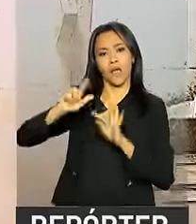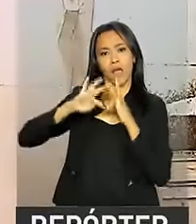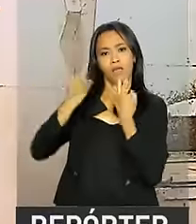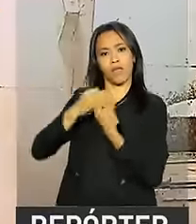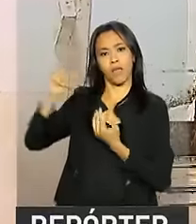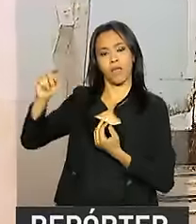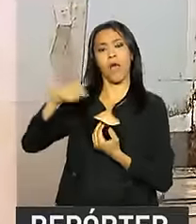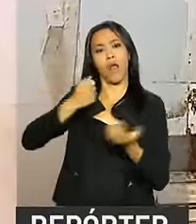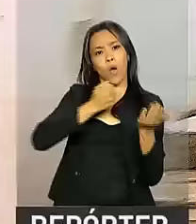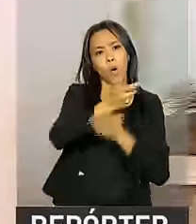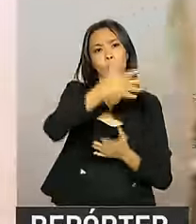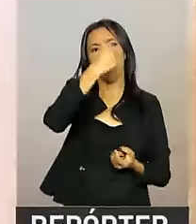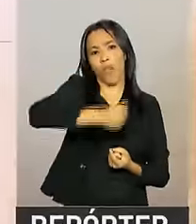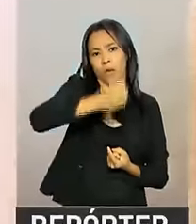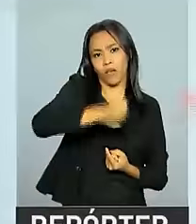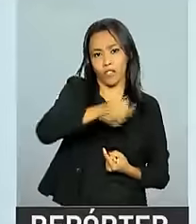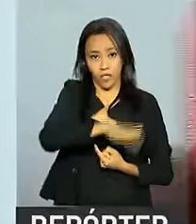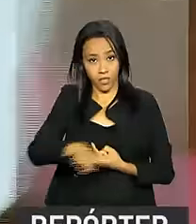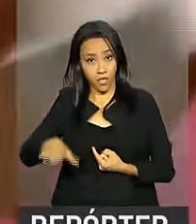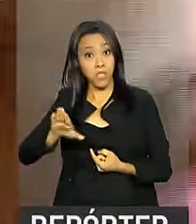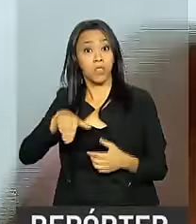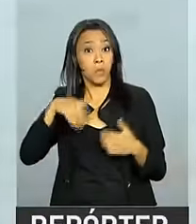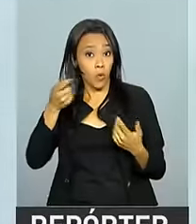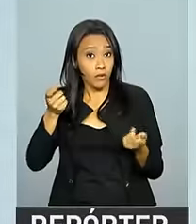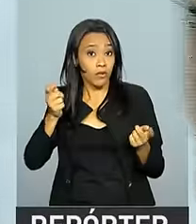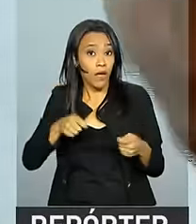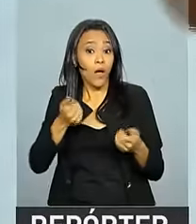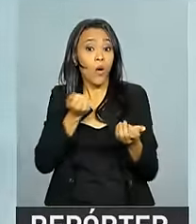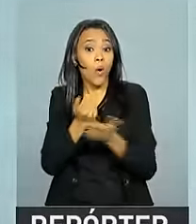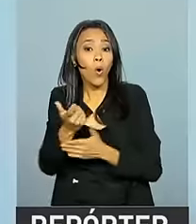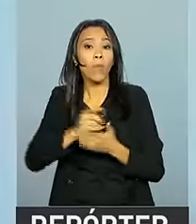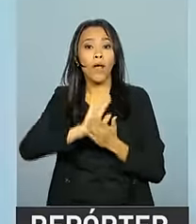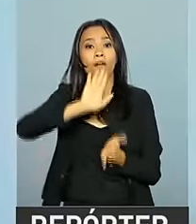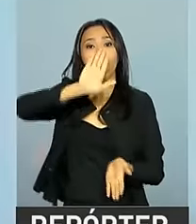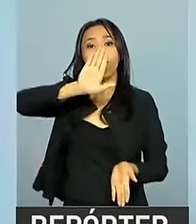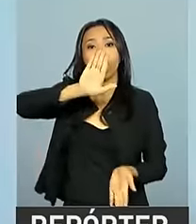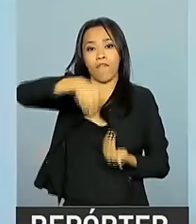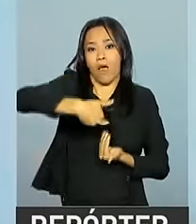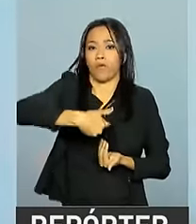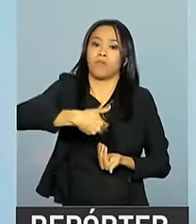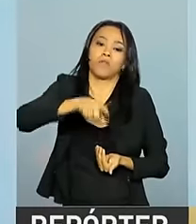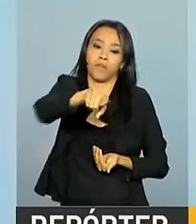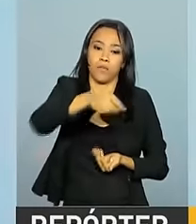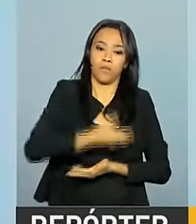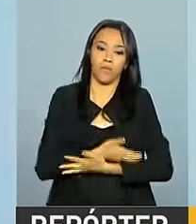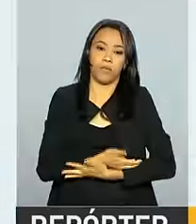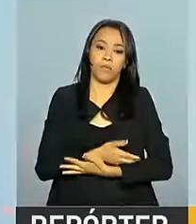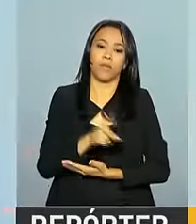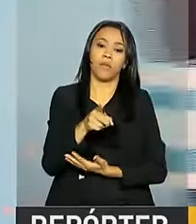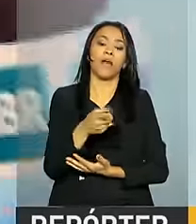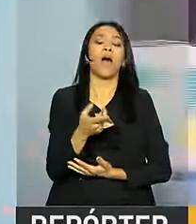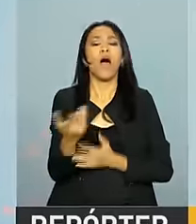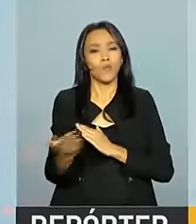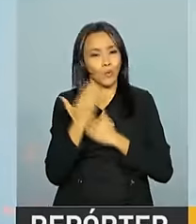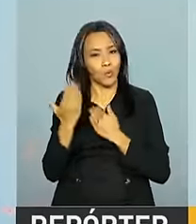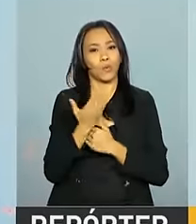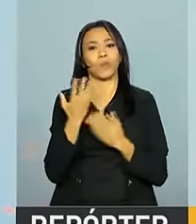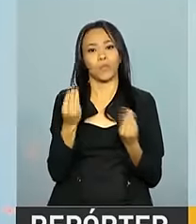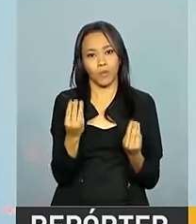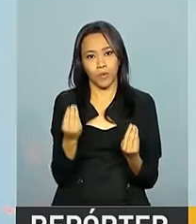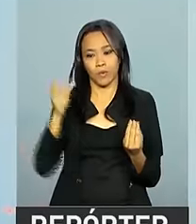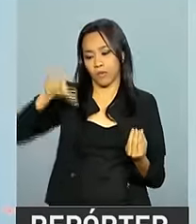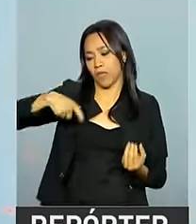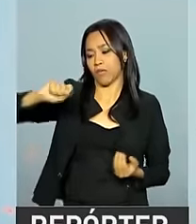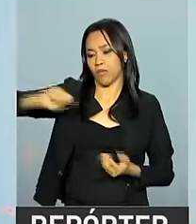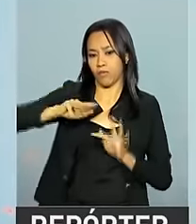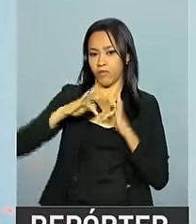conta que compra o leite das crianças e, quando dá, a fralda da caçula. Me ajuda muito. Muito mesmo. Eu não vejo sem um Bolsa Família